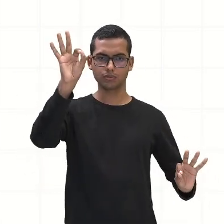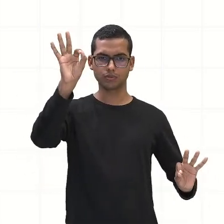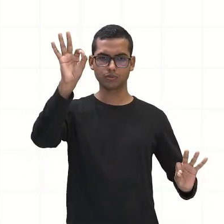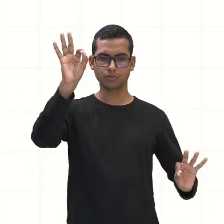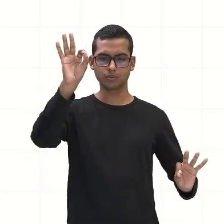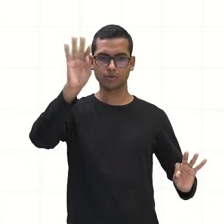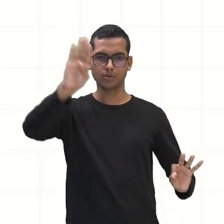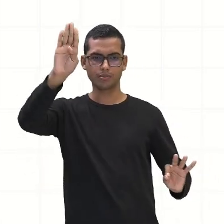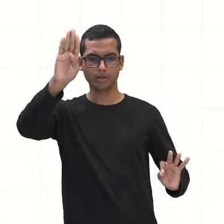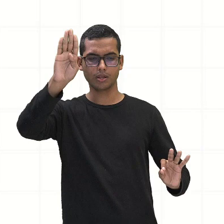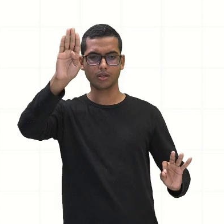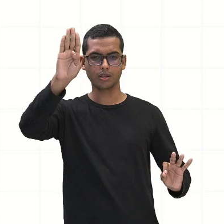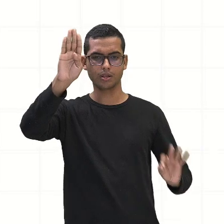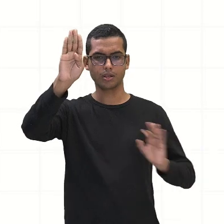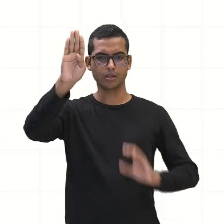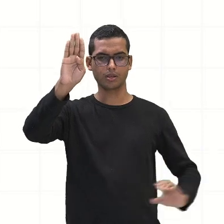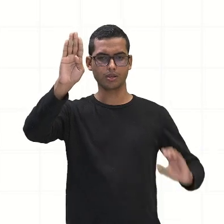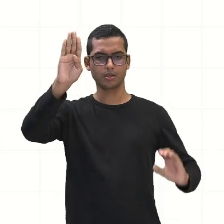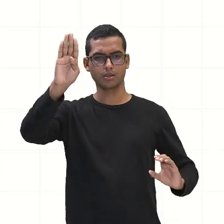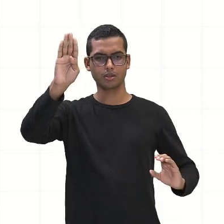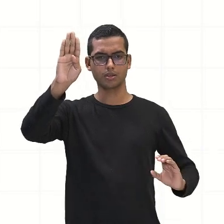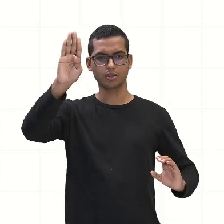dois triângulos, tanto o triângulo